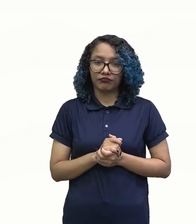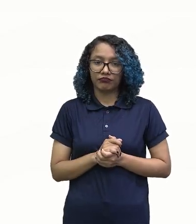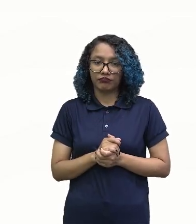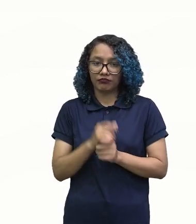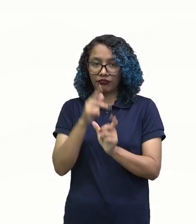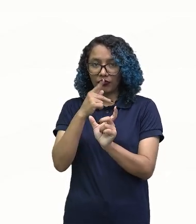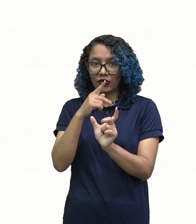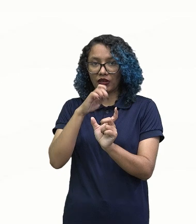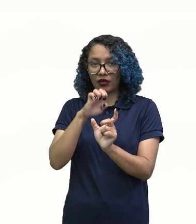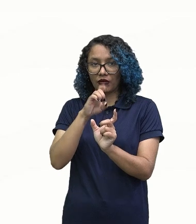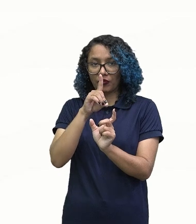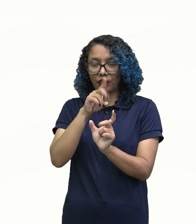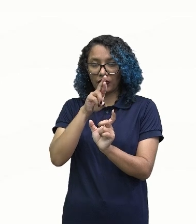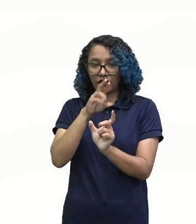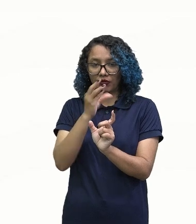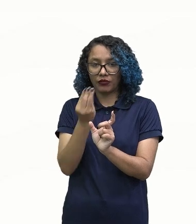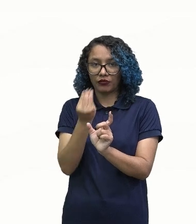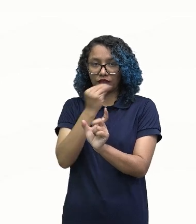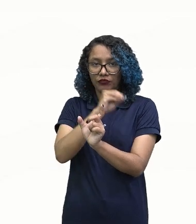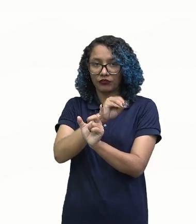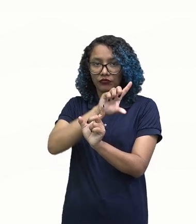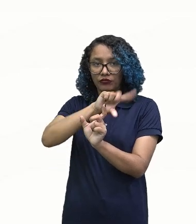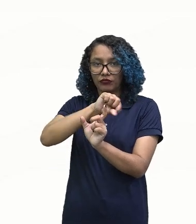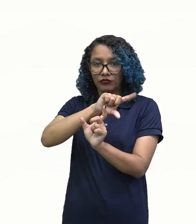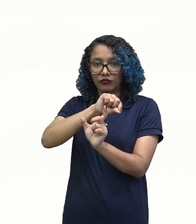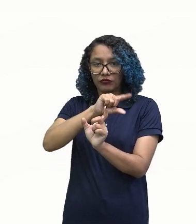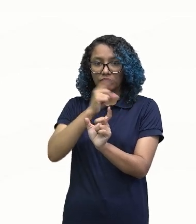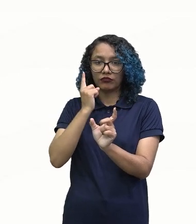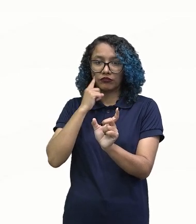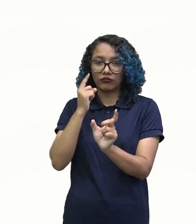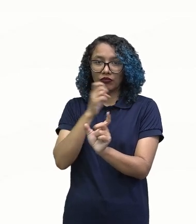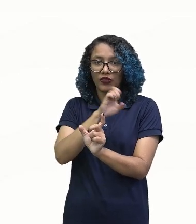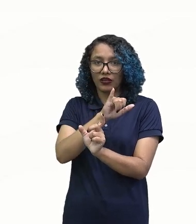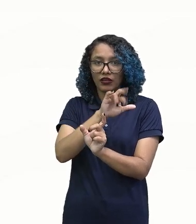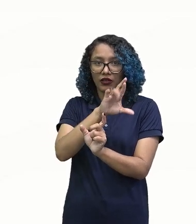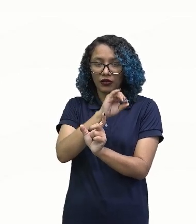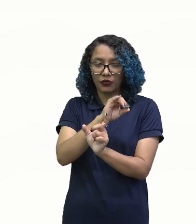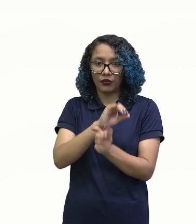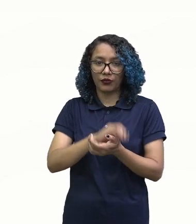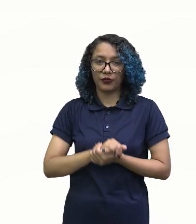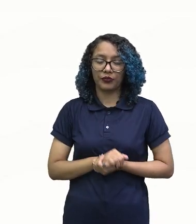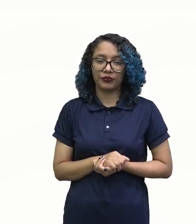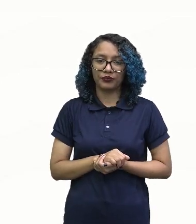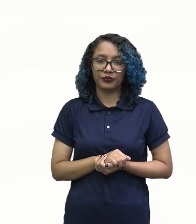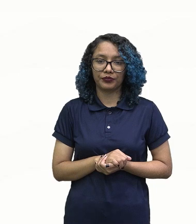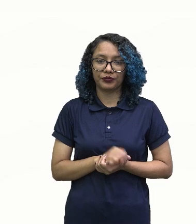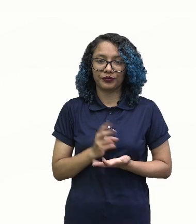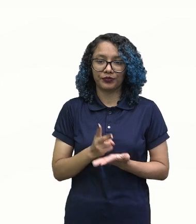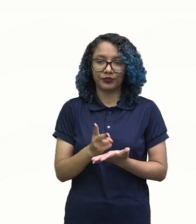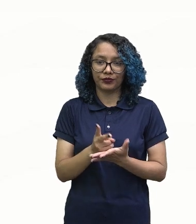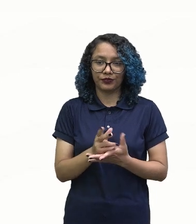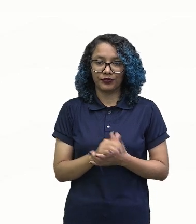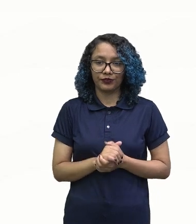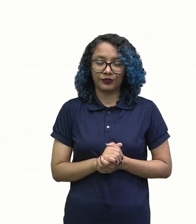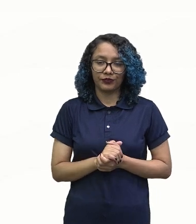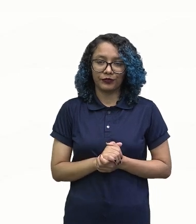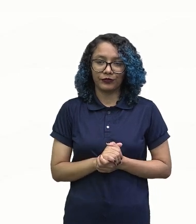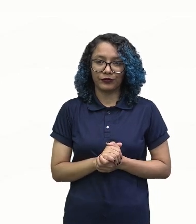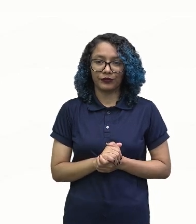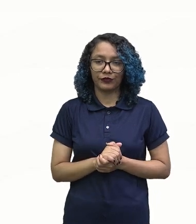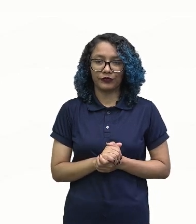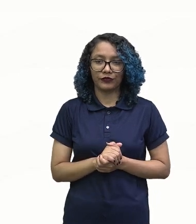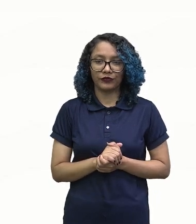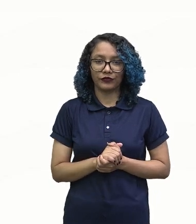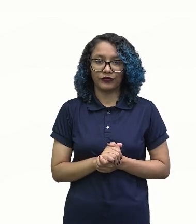Ok? E nele acrescenta-se um sufixo. Muito bem. E agora,